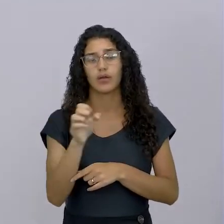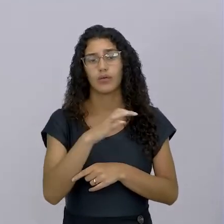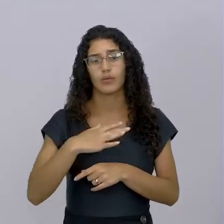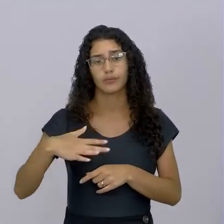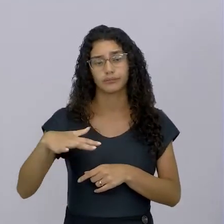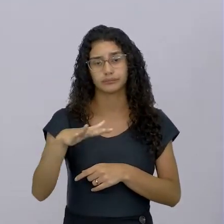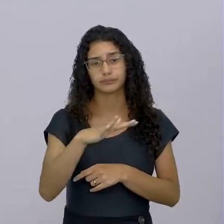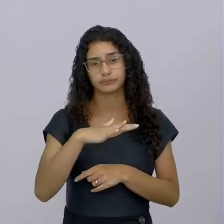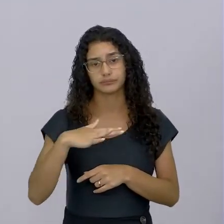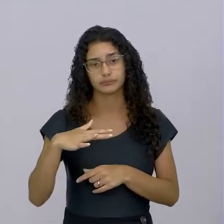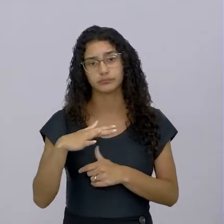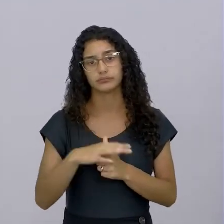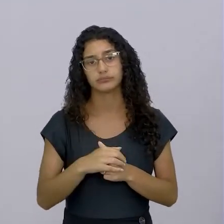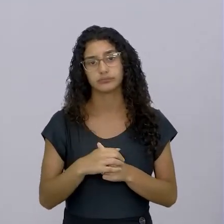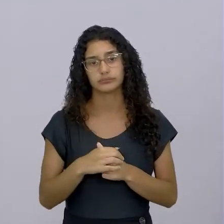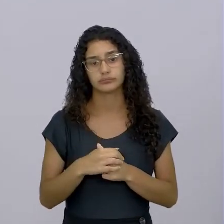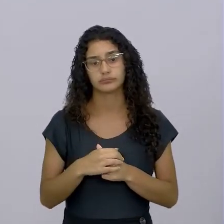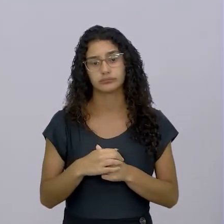âmbito